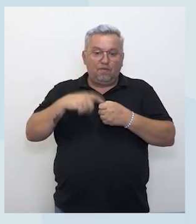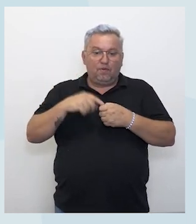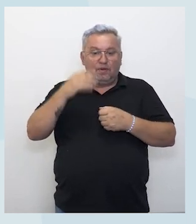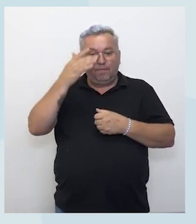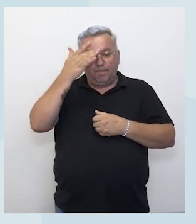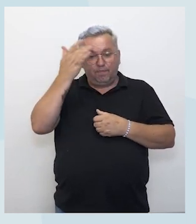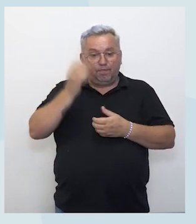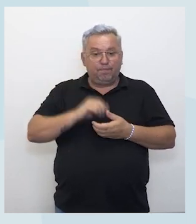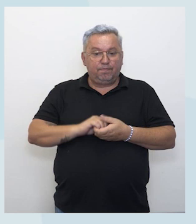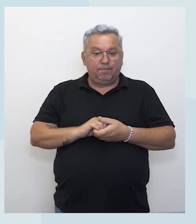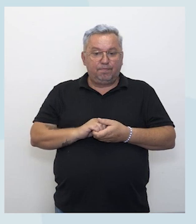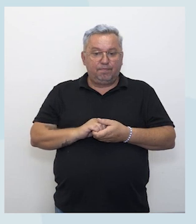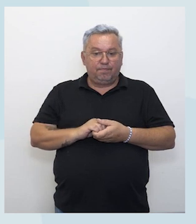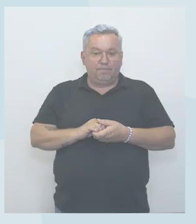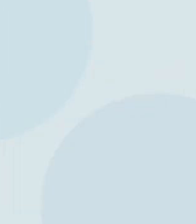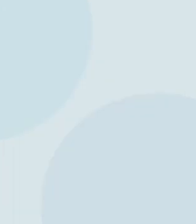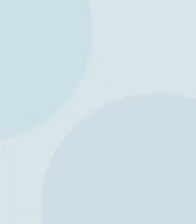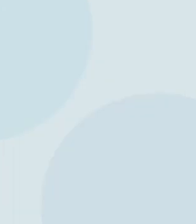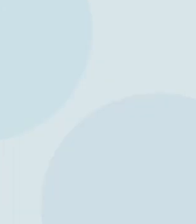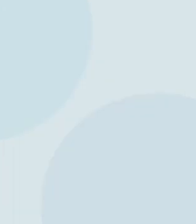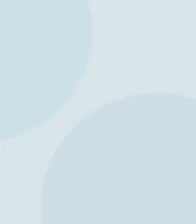volta.